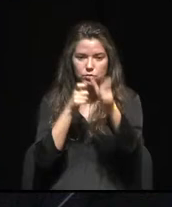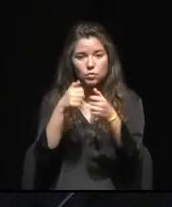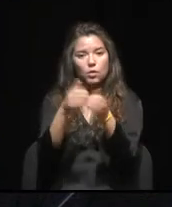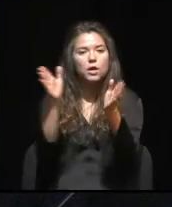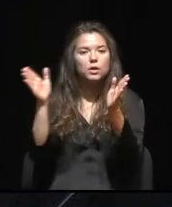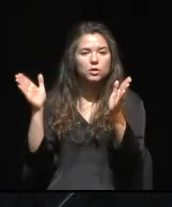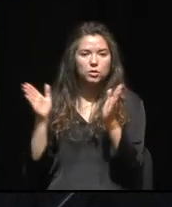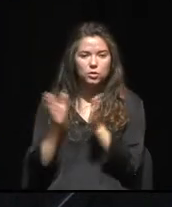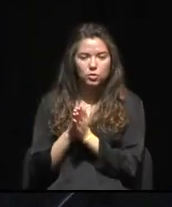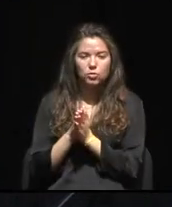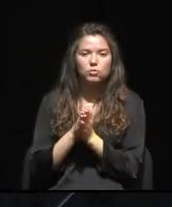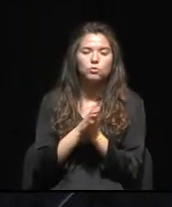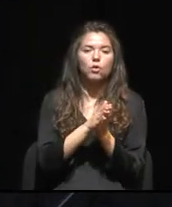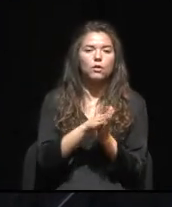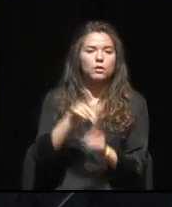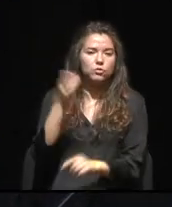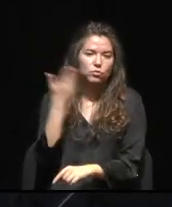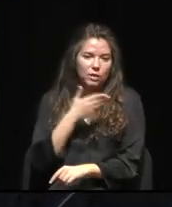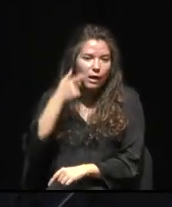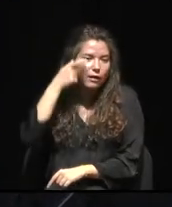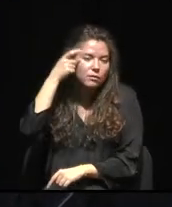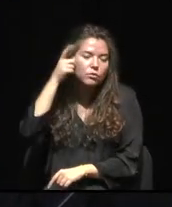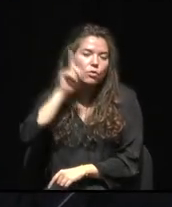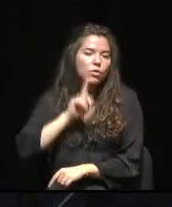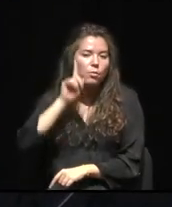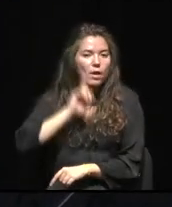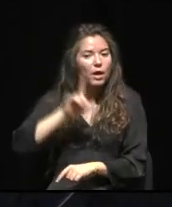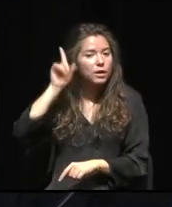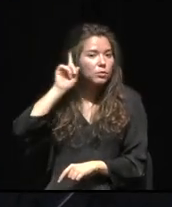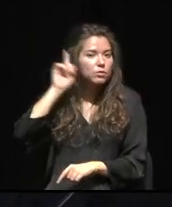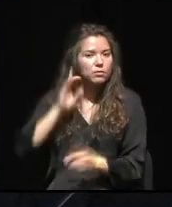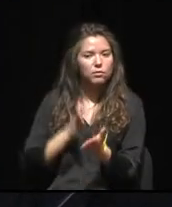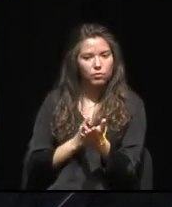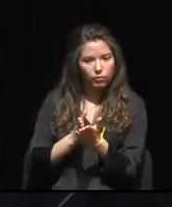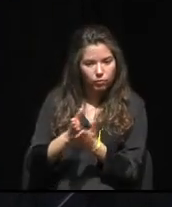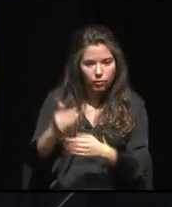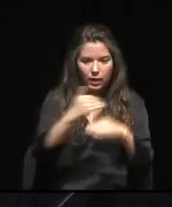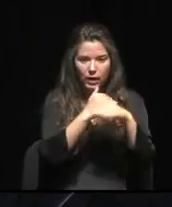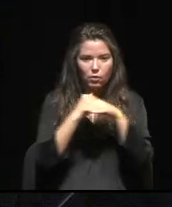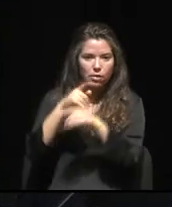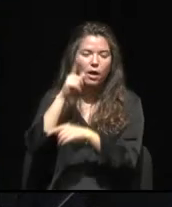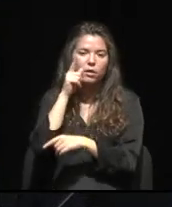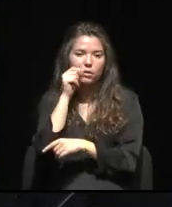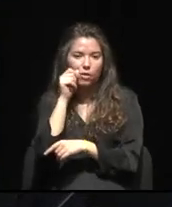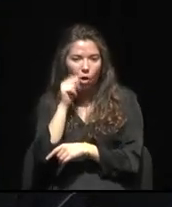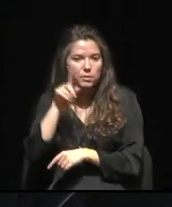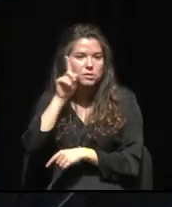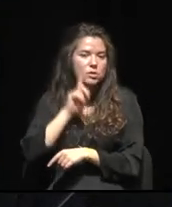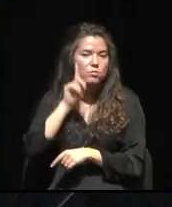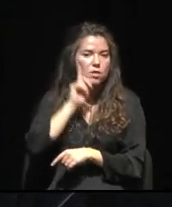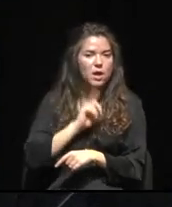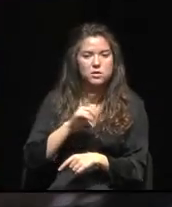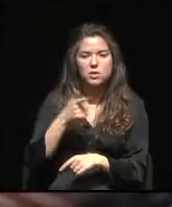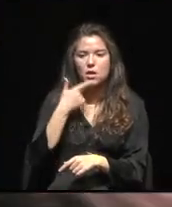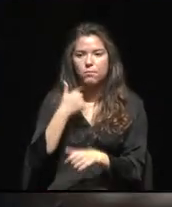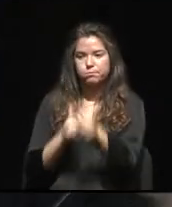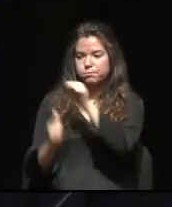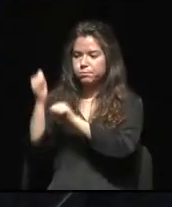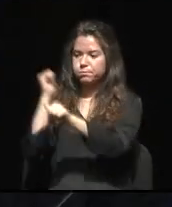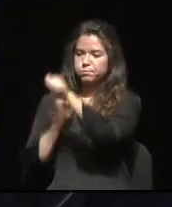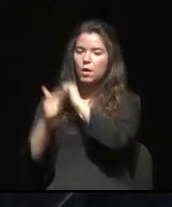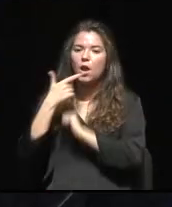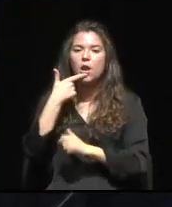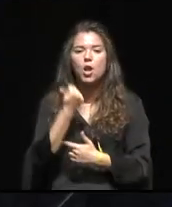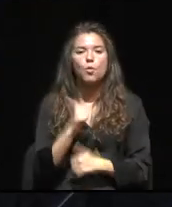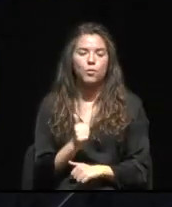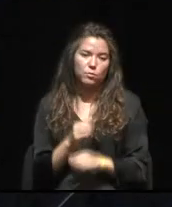trabalham para o esforço dos direitos da mulher e reafirmamos a importância de avançar no caminho da Igualdade entre mulheres e homens não podemos voltar para trás disse muito obrigada